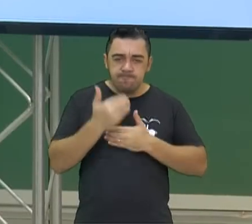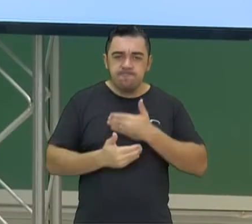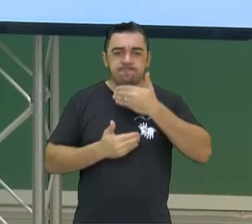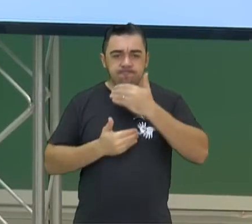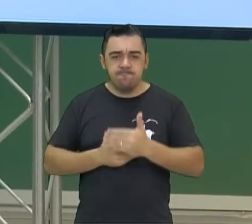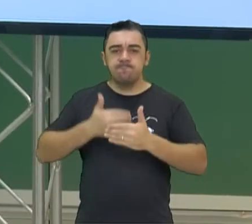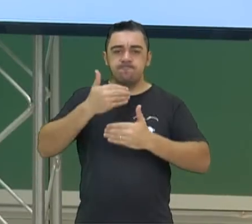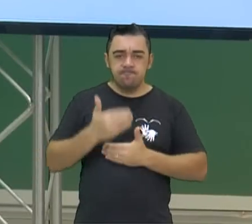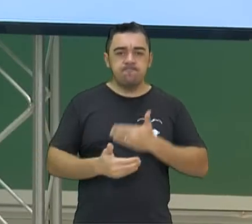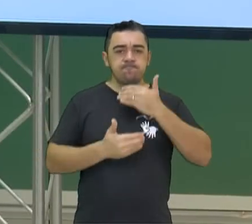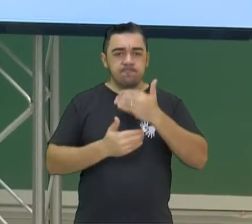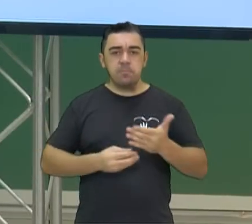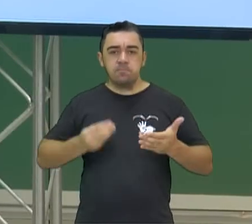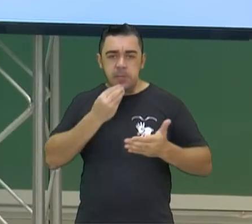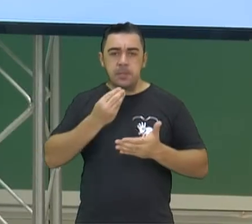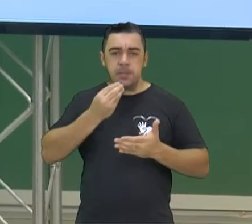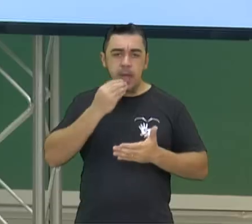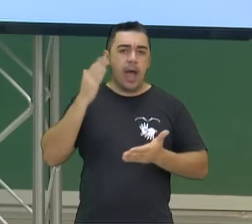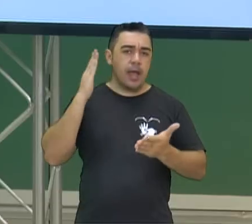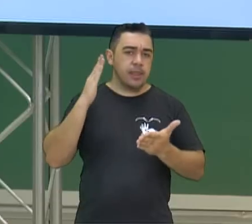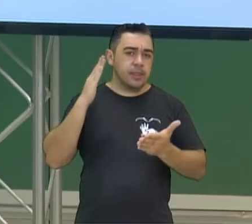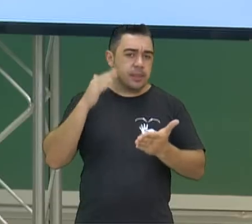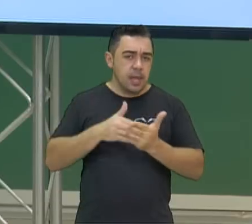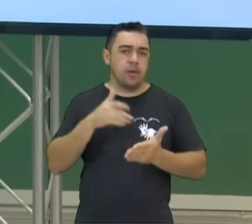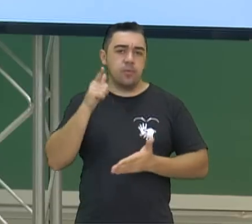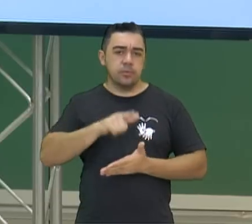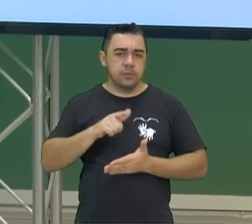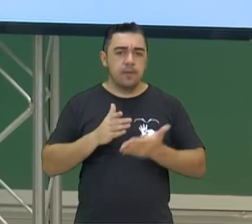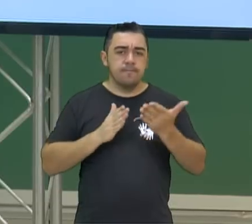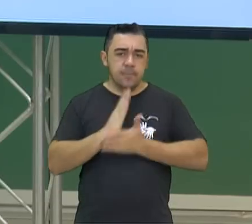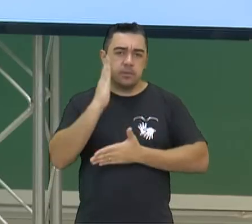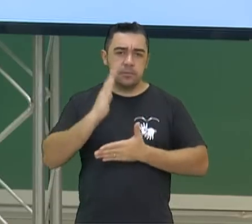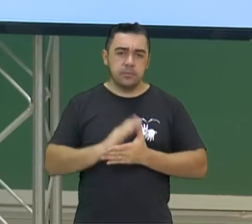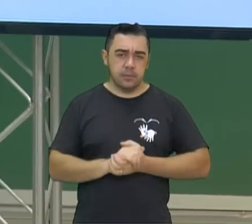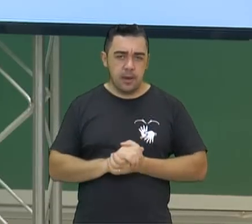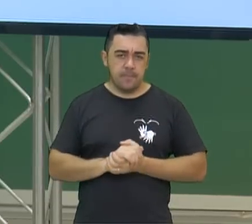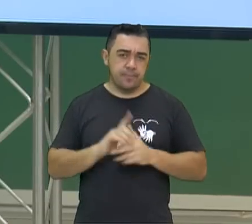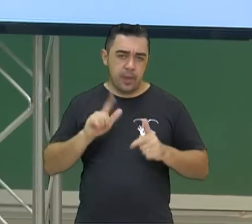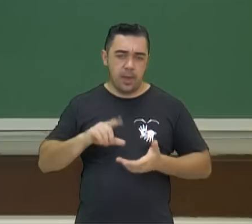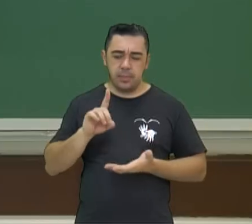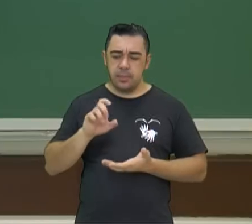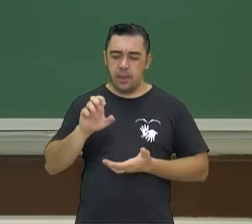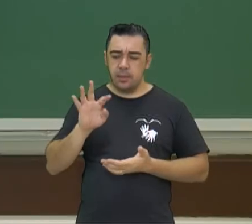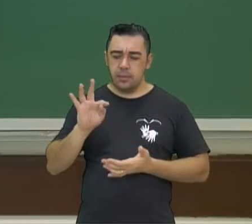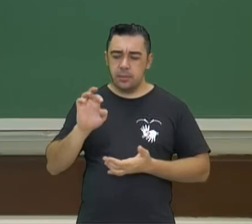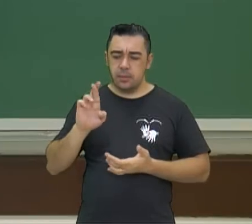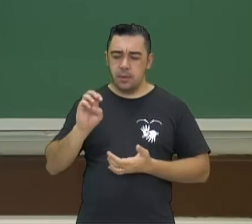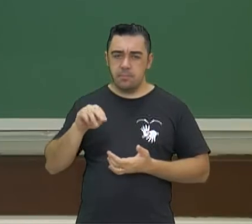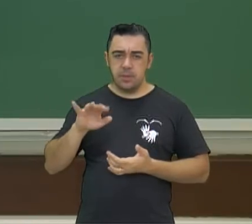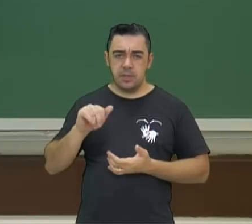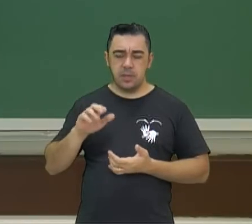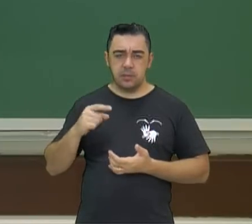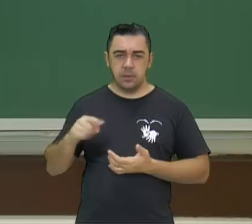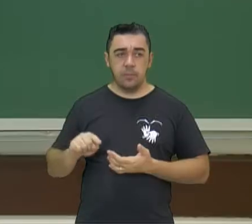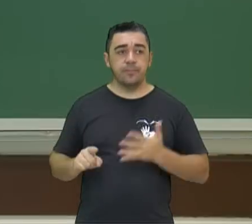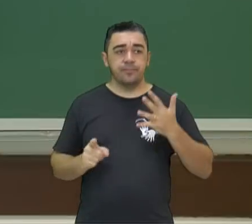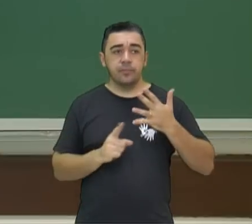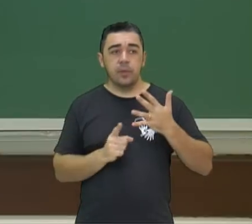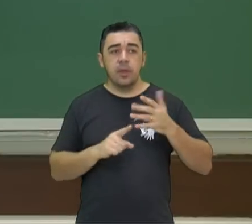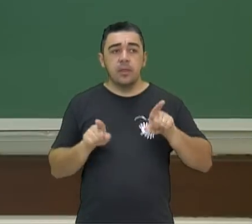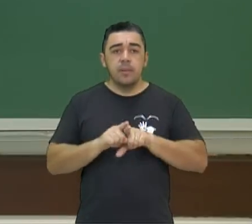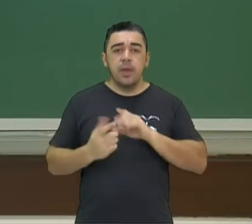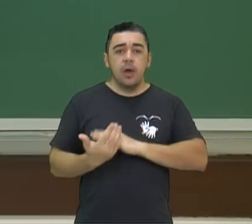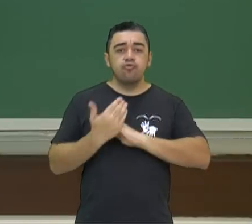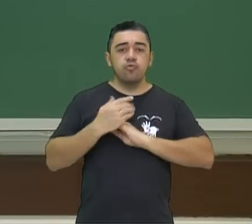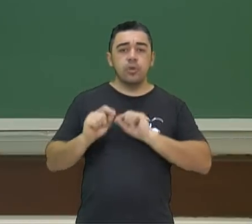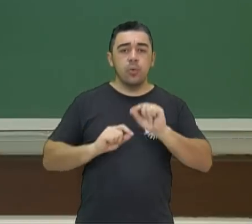vai com esse intuito de vencer esse desafio, né? E desenvolve sua determinação. E estimula o equilíbrio emocional, porque quando a